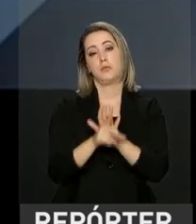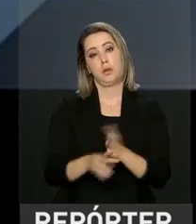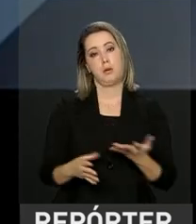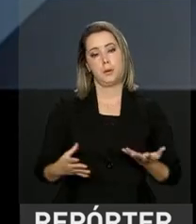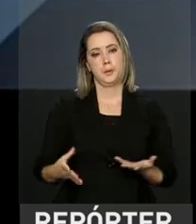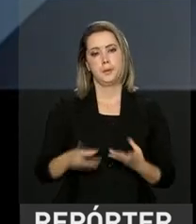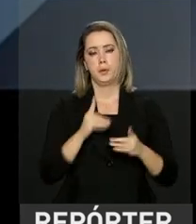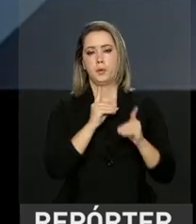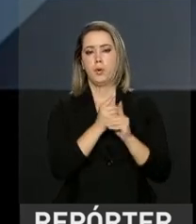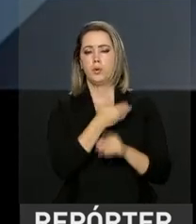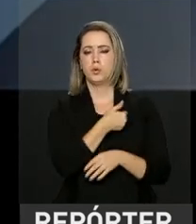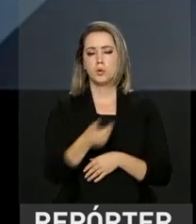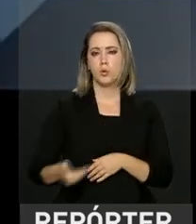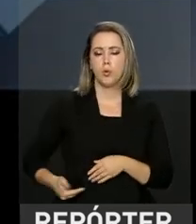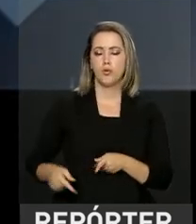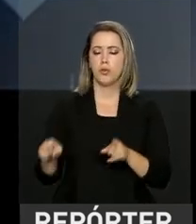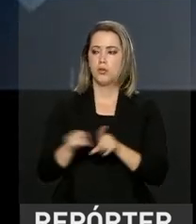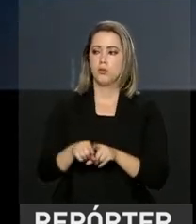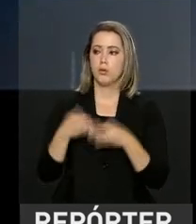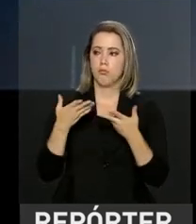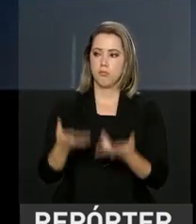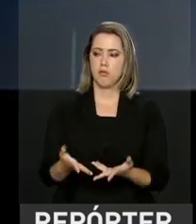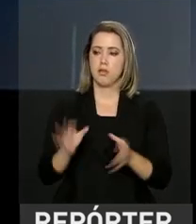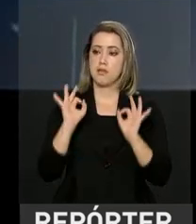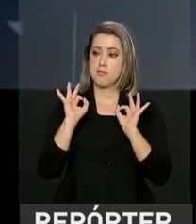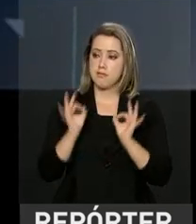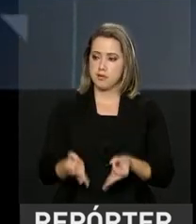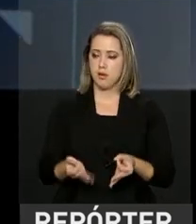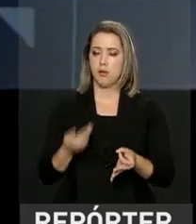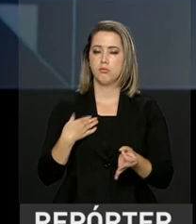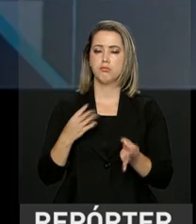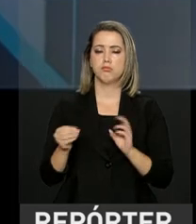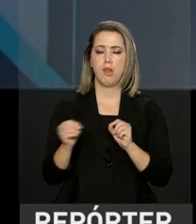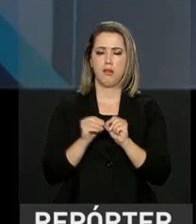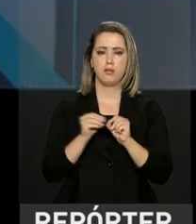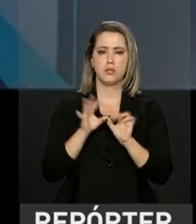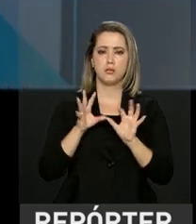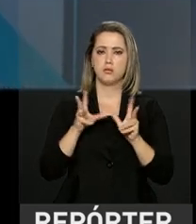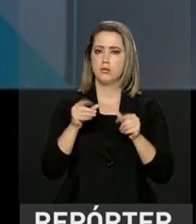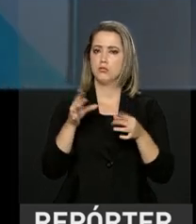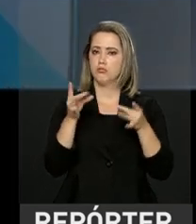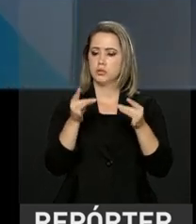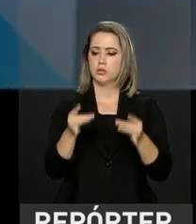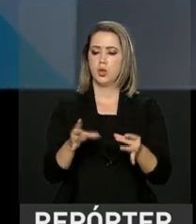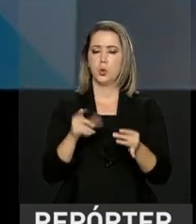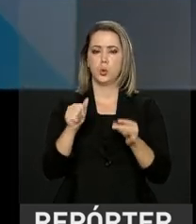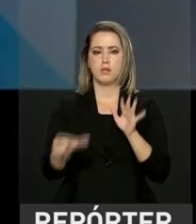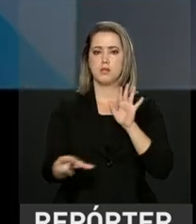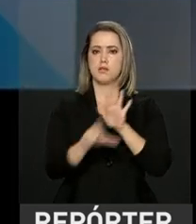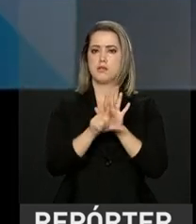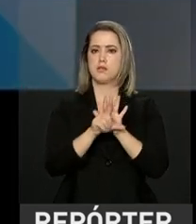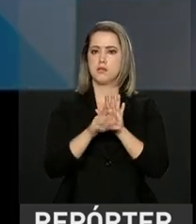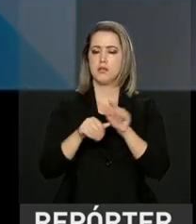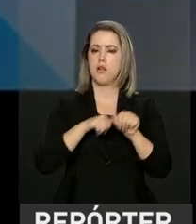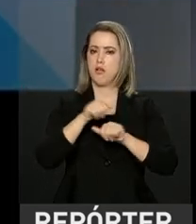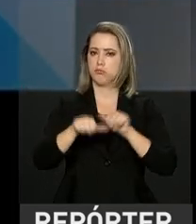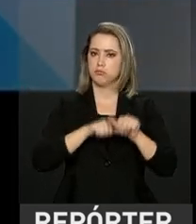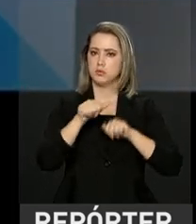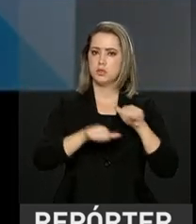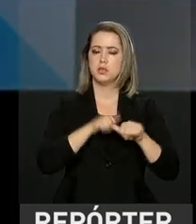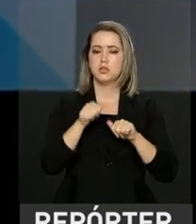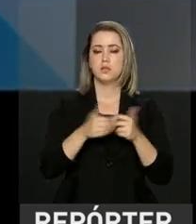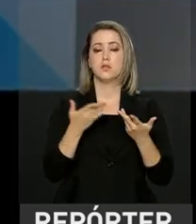um governo determinado a completar as reformas que estão transformando